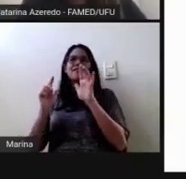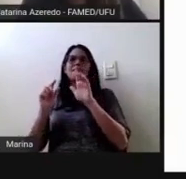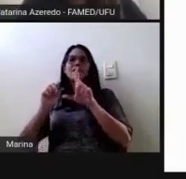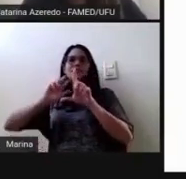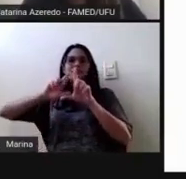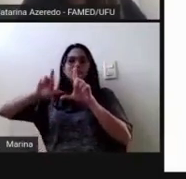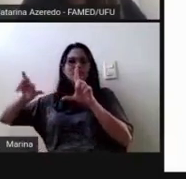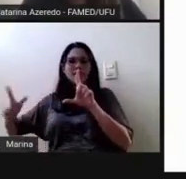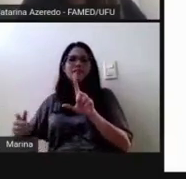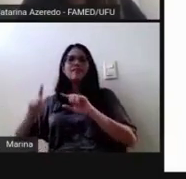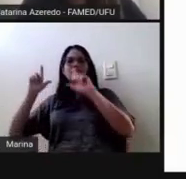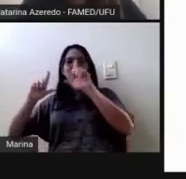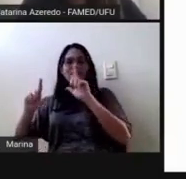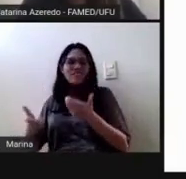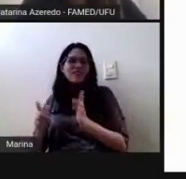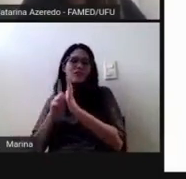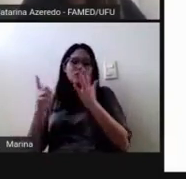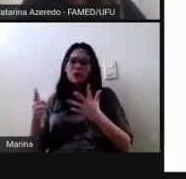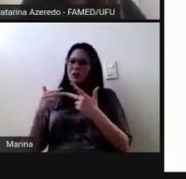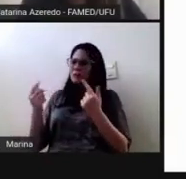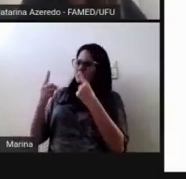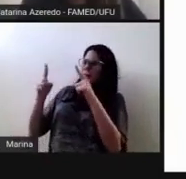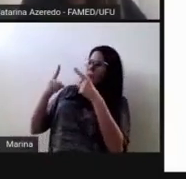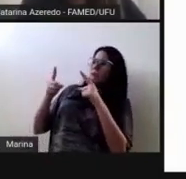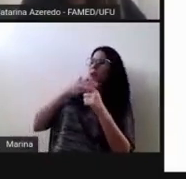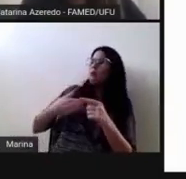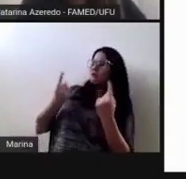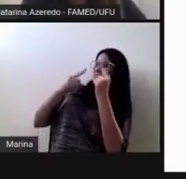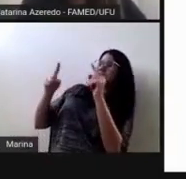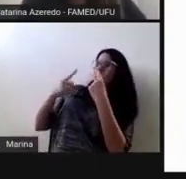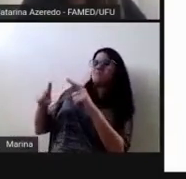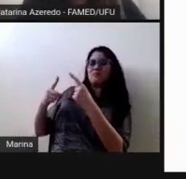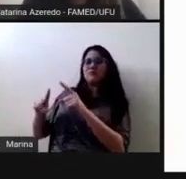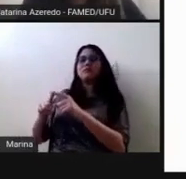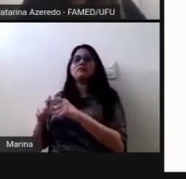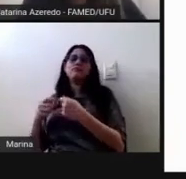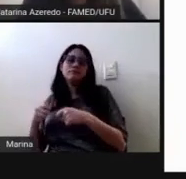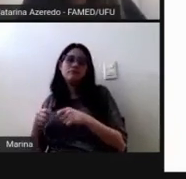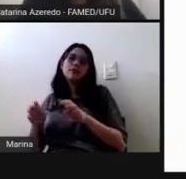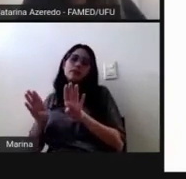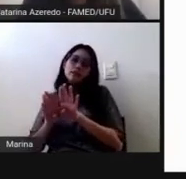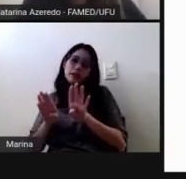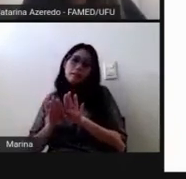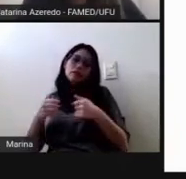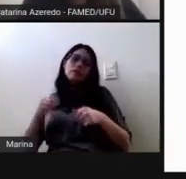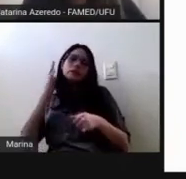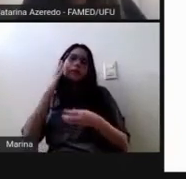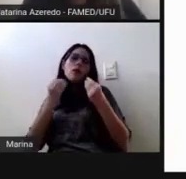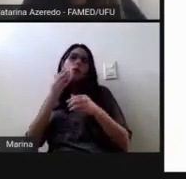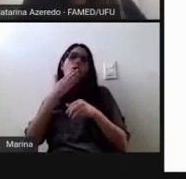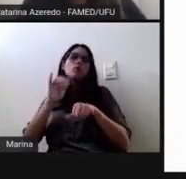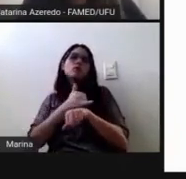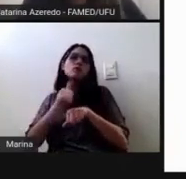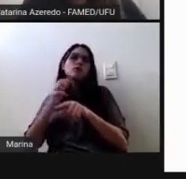social fundamentais de acesso à informação para a população, e a gente vai ter que lidar também com retração de receita da União, estados e